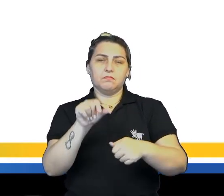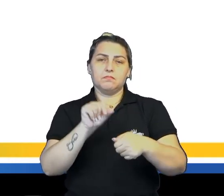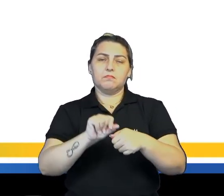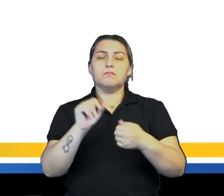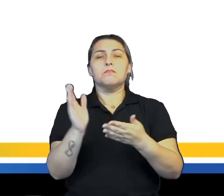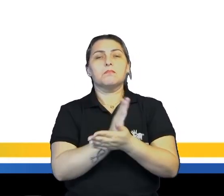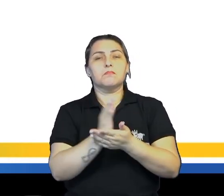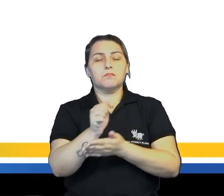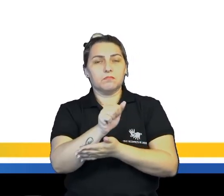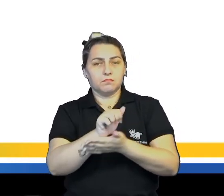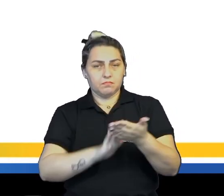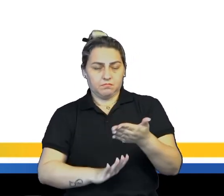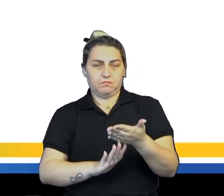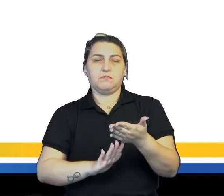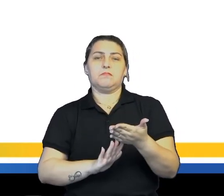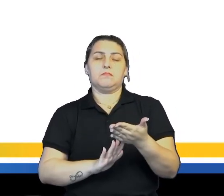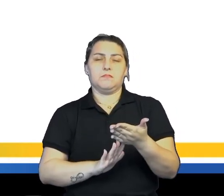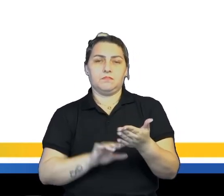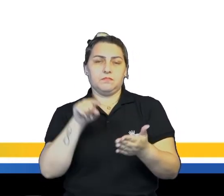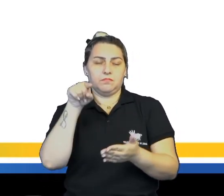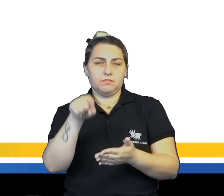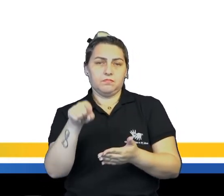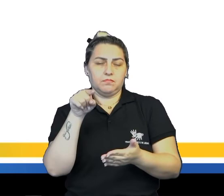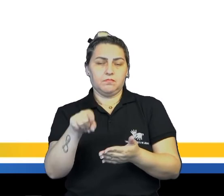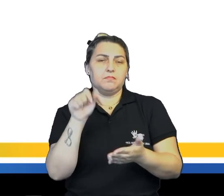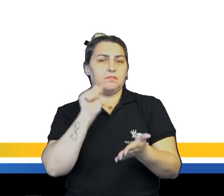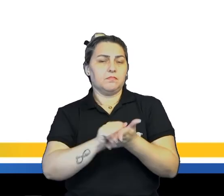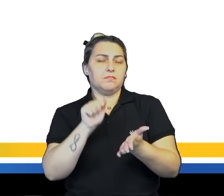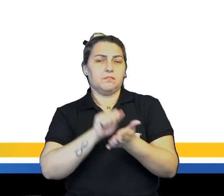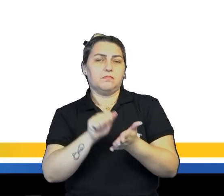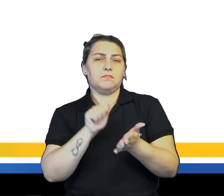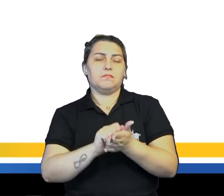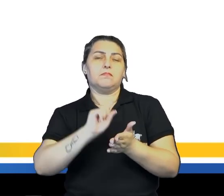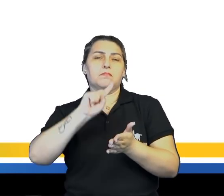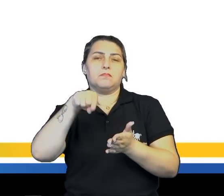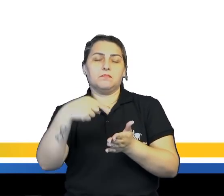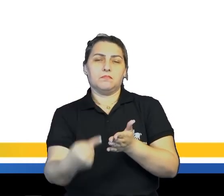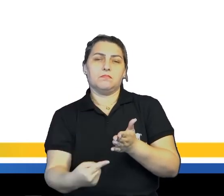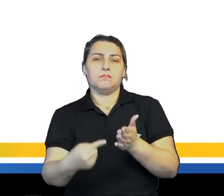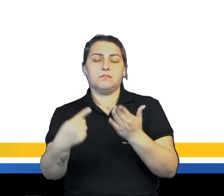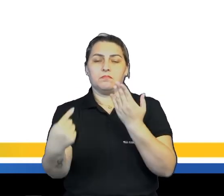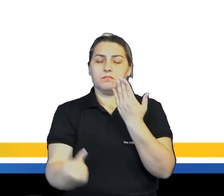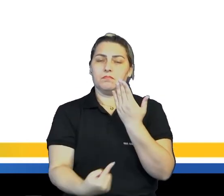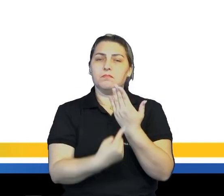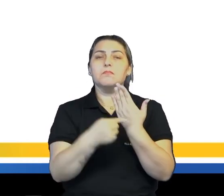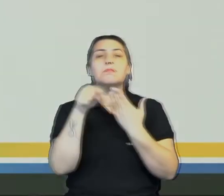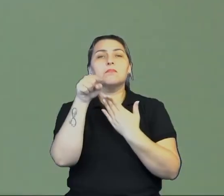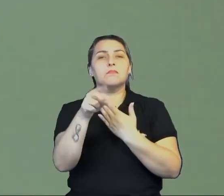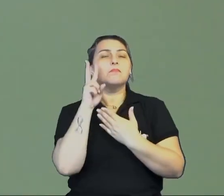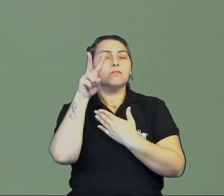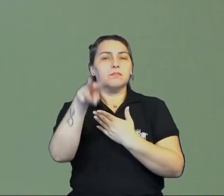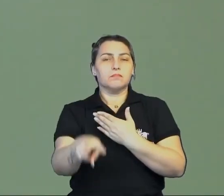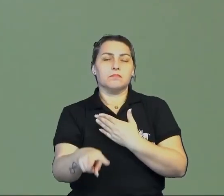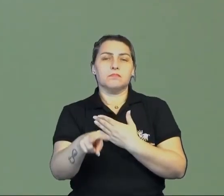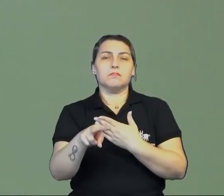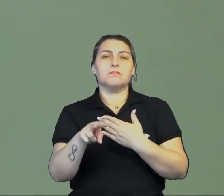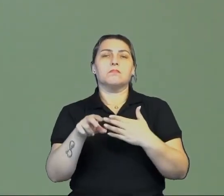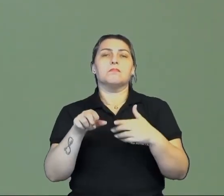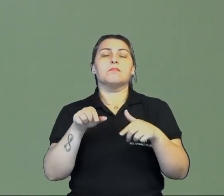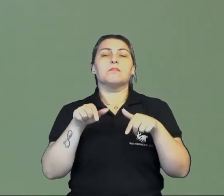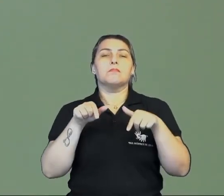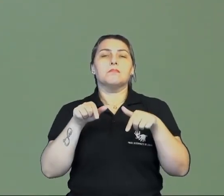alguma atividade mencionada. Você registra e nos marca aqui para você ver mais e tal. É só